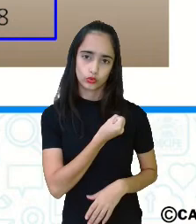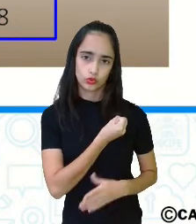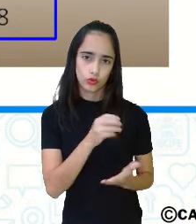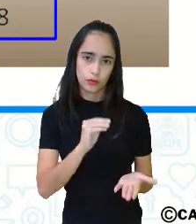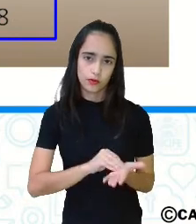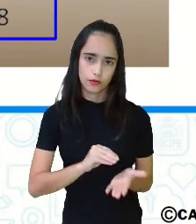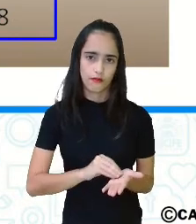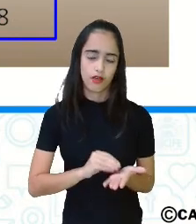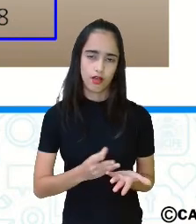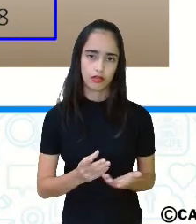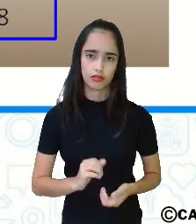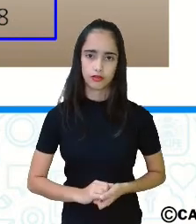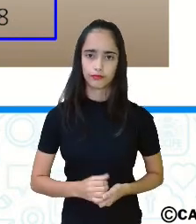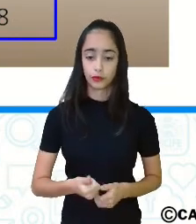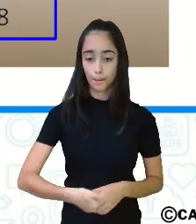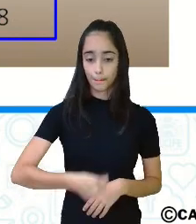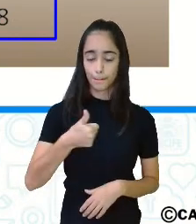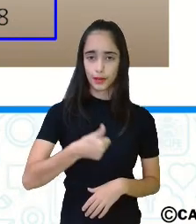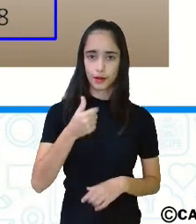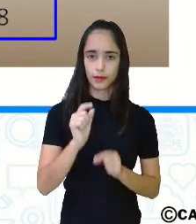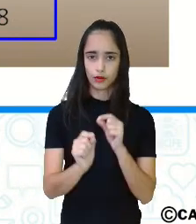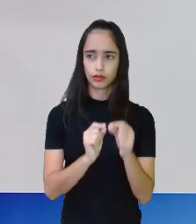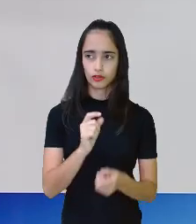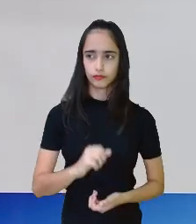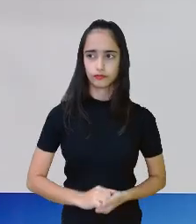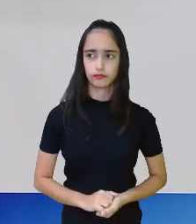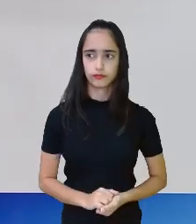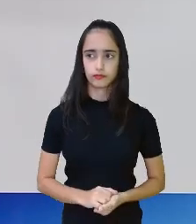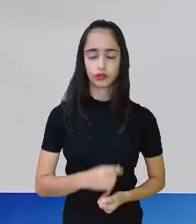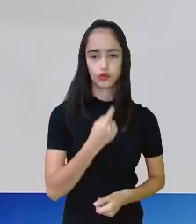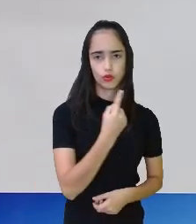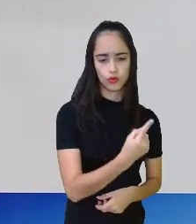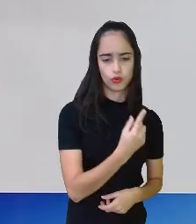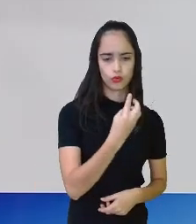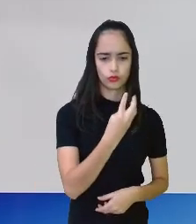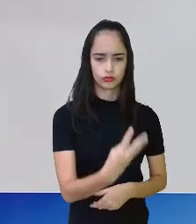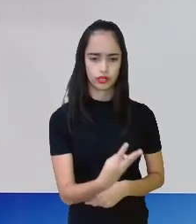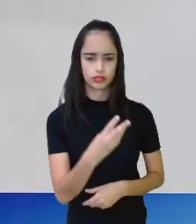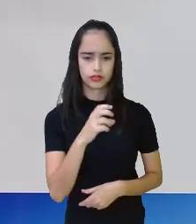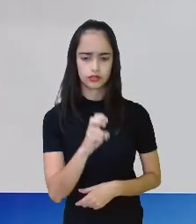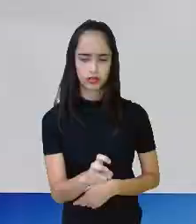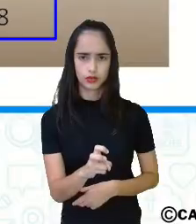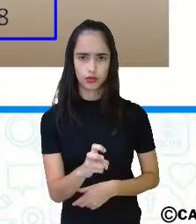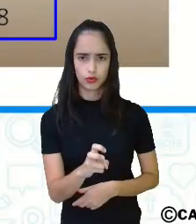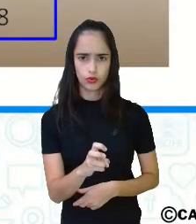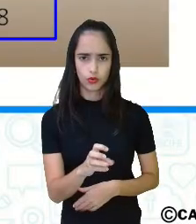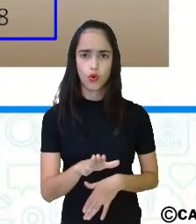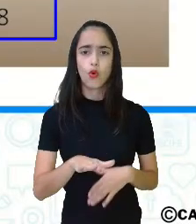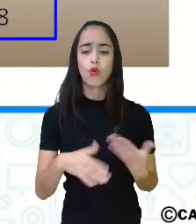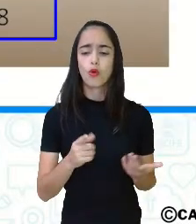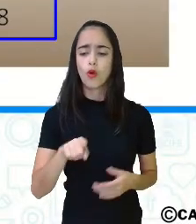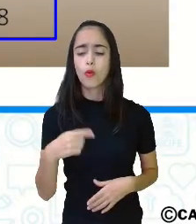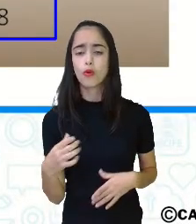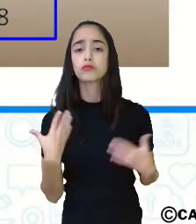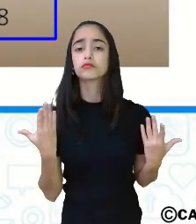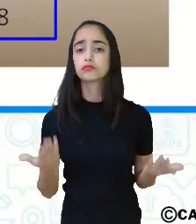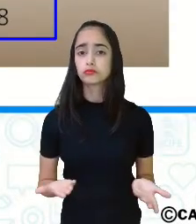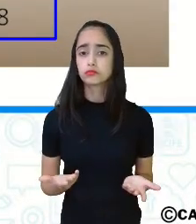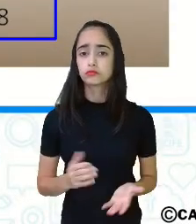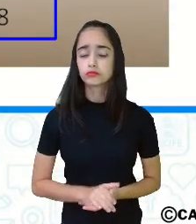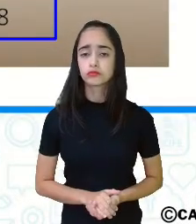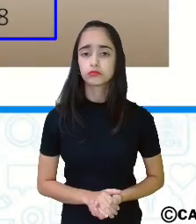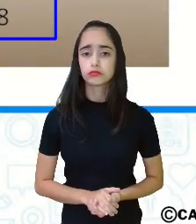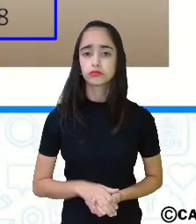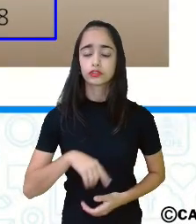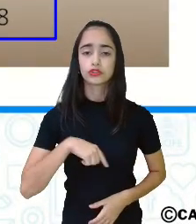essa sequência aqui, a primeira. Vamos para a primeira. 1, 3, 5. Quem seria o próximo? Eu vou estar